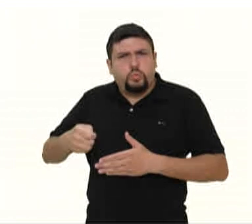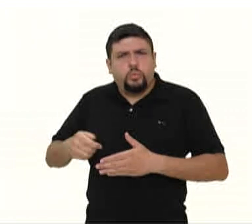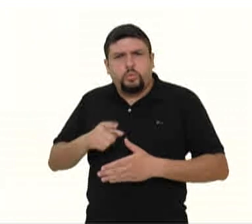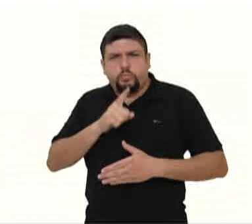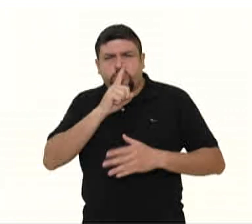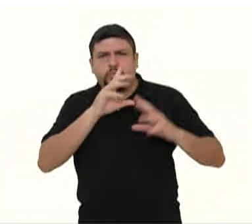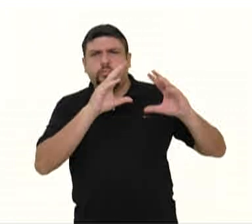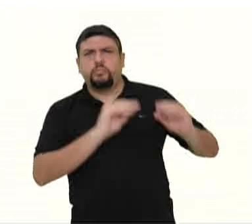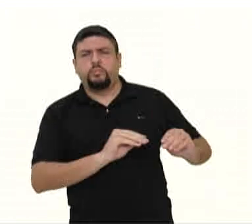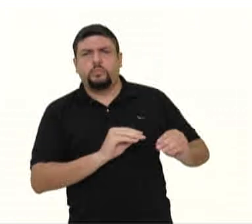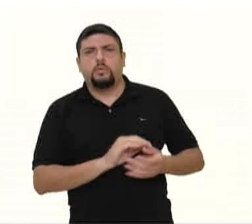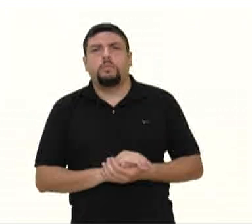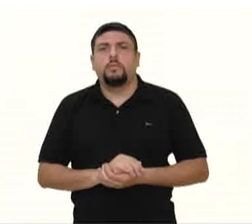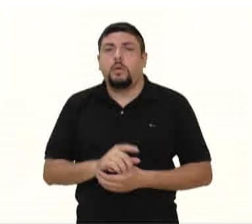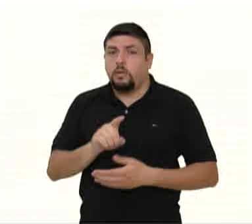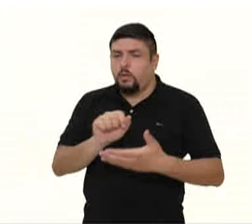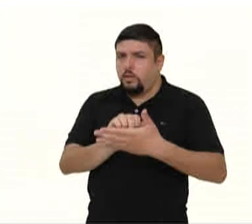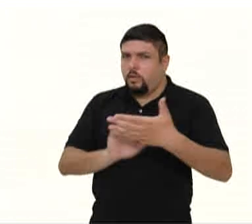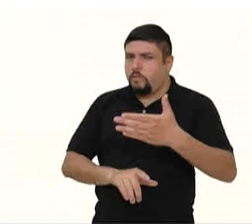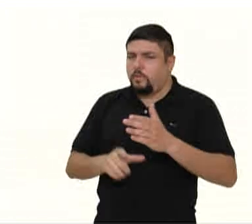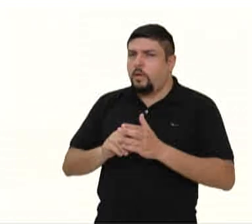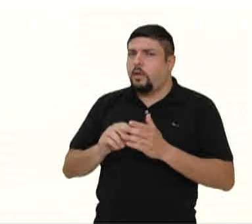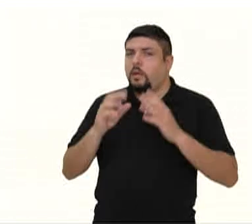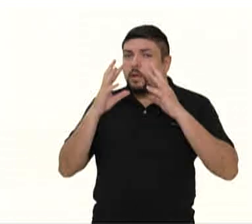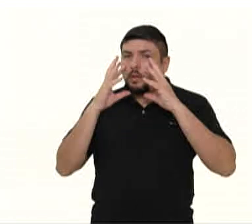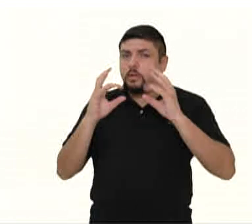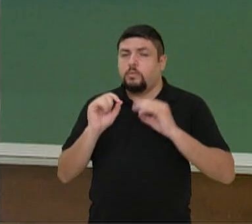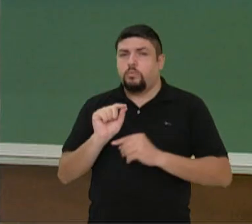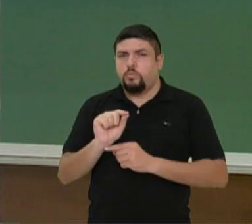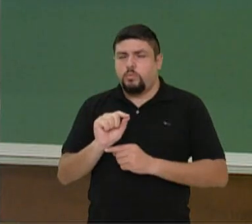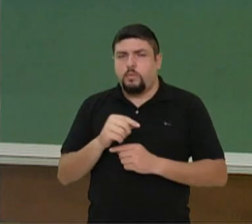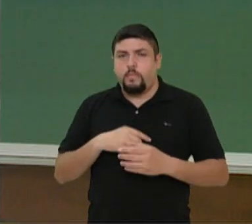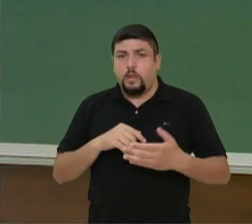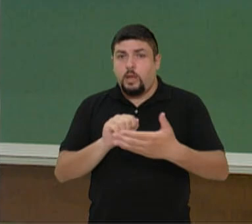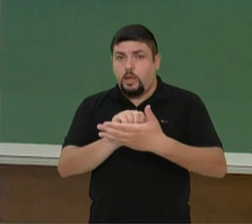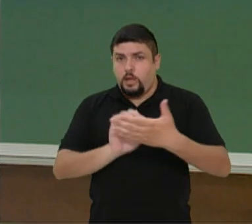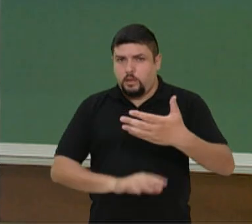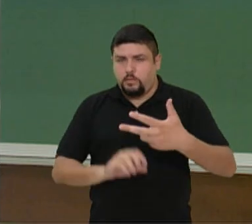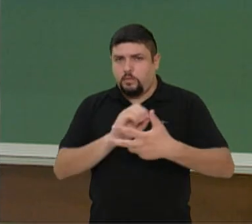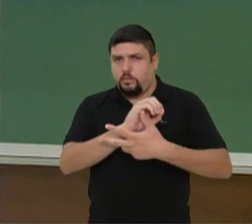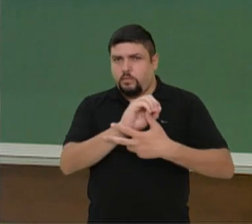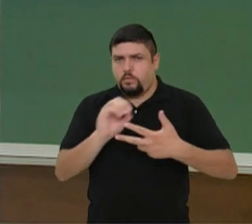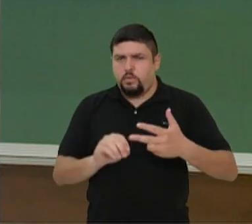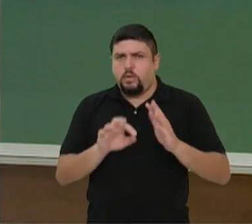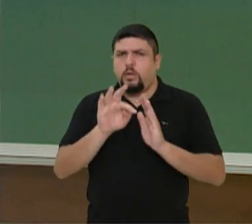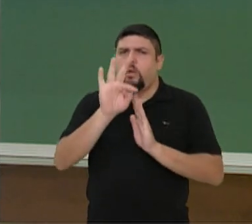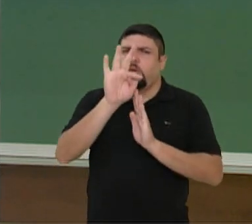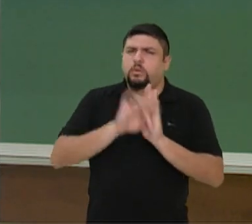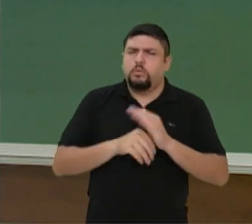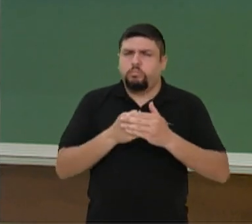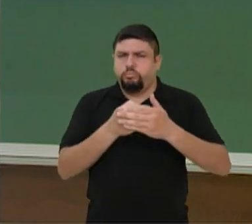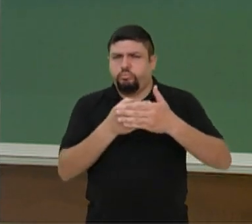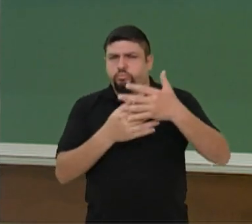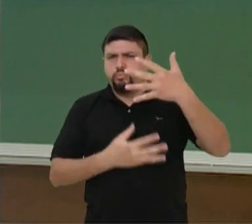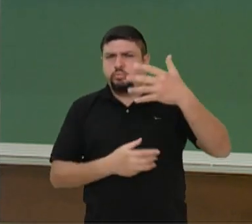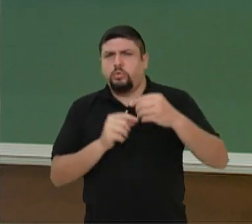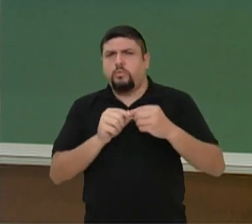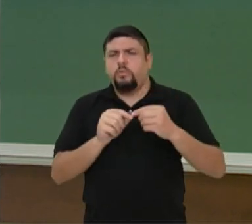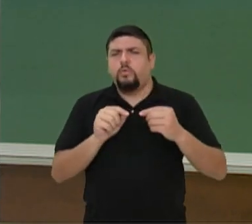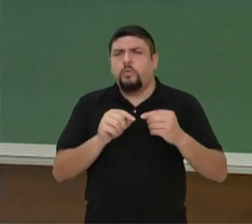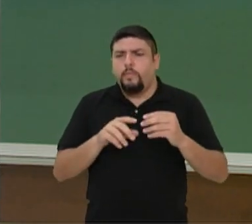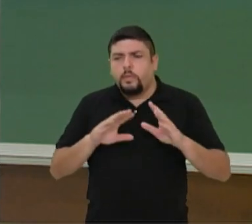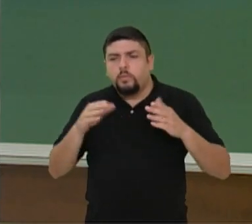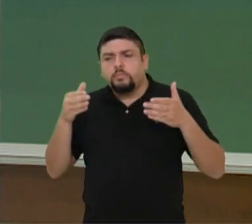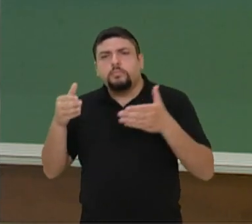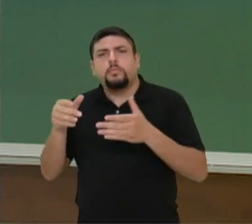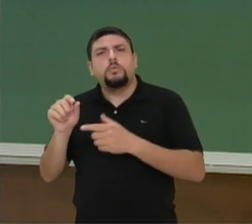artístico. Antes de você fazer a atividade, atenção no seguinte: lembre-se, atividades do Enem com grande texto, você vai direto no comando da questão, que é